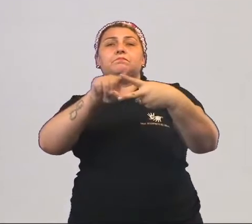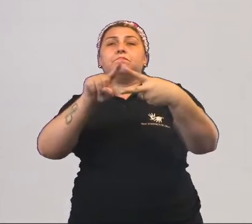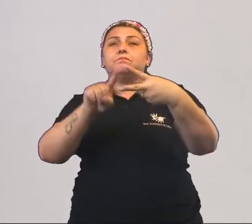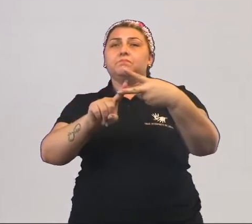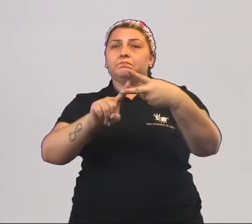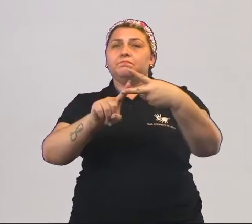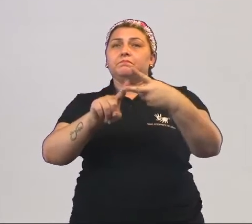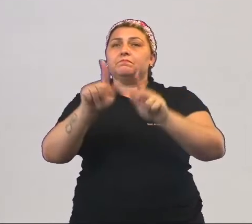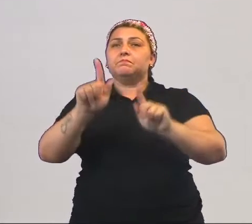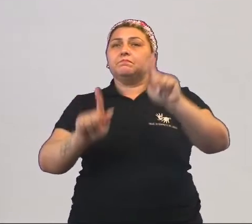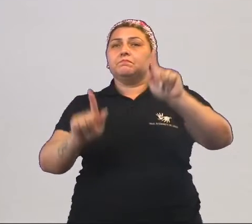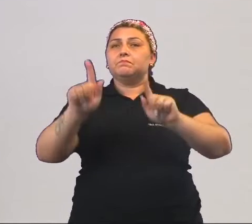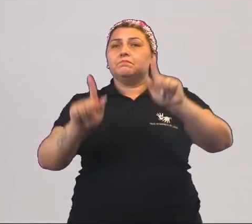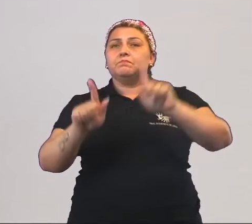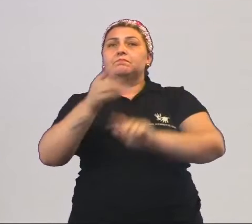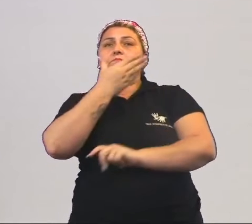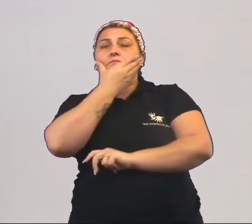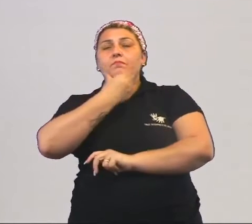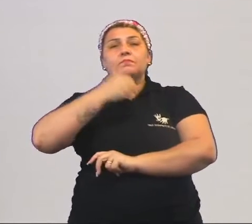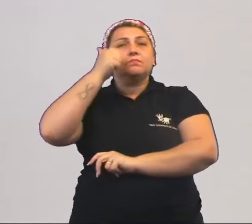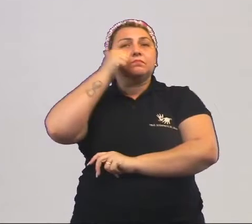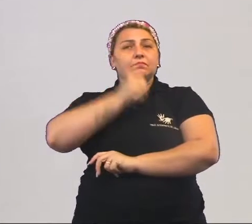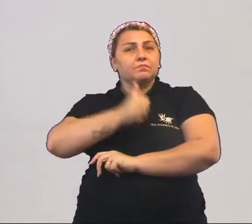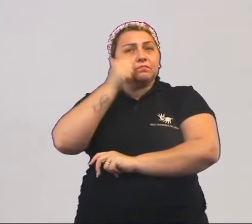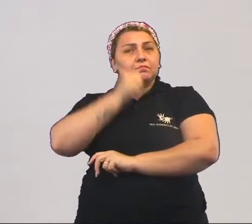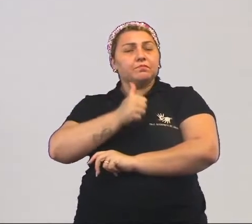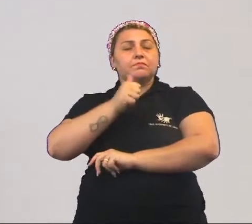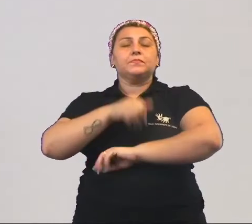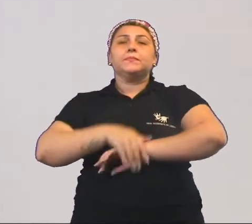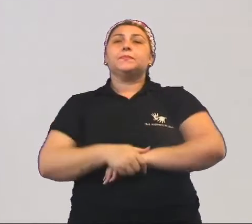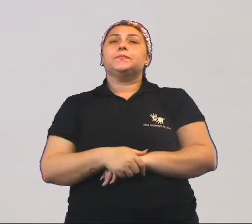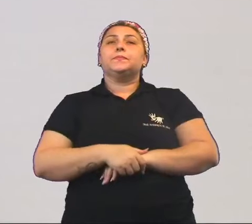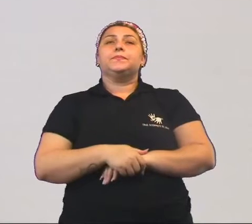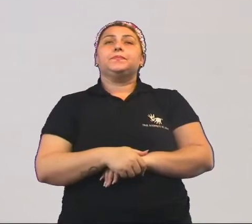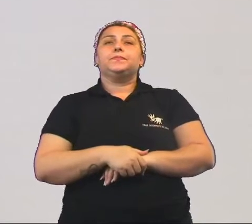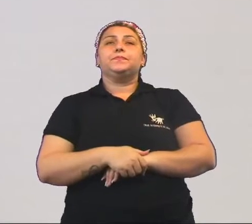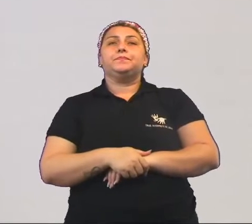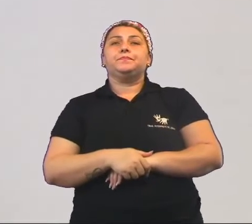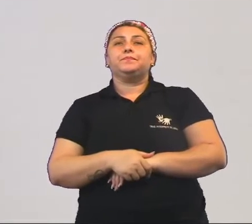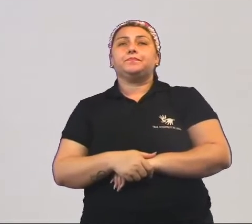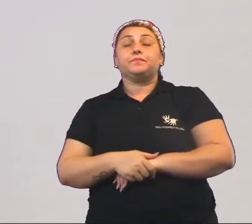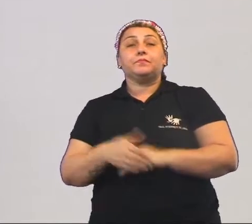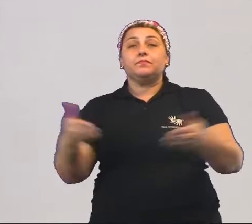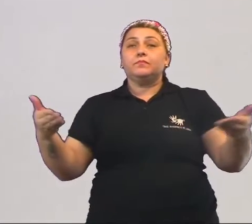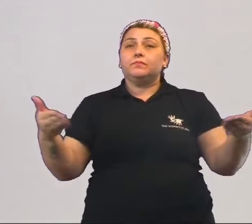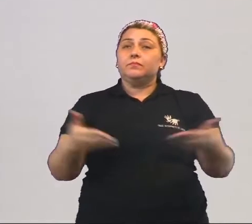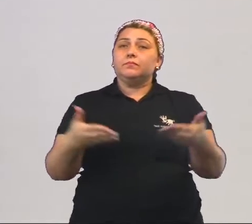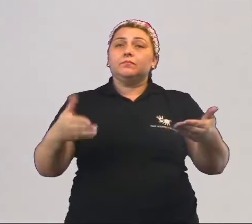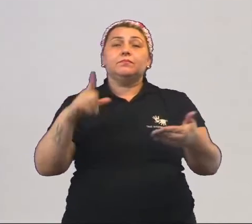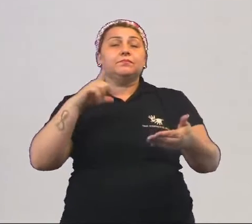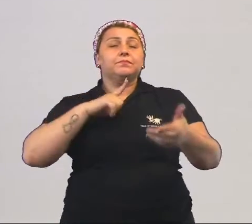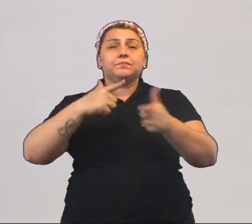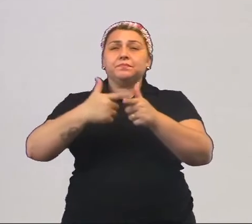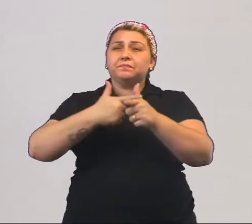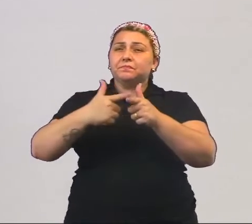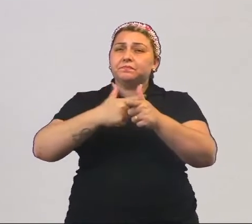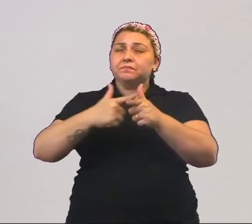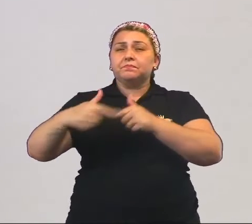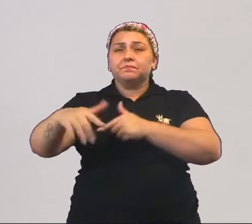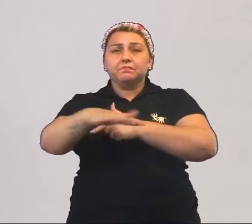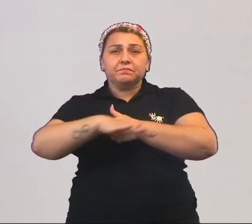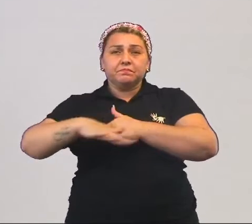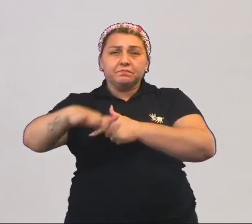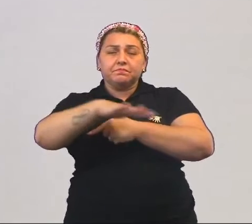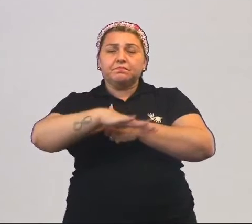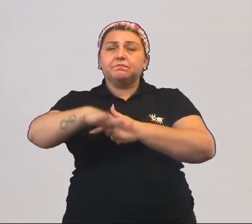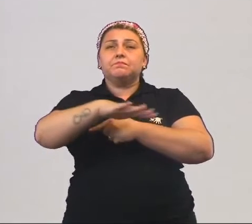gêneros, homens e mulheres, ou seja, masculino e feminino. Então, hoje há um problema social